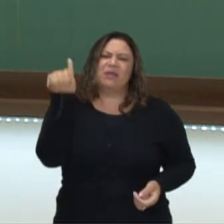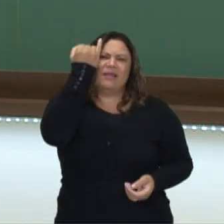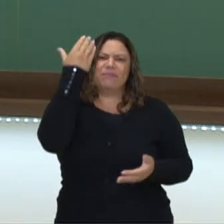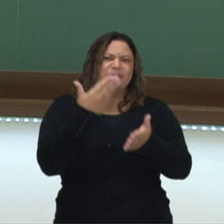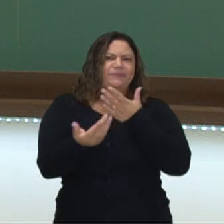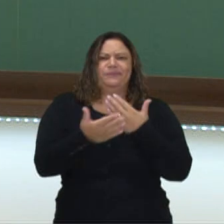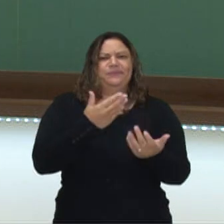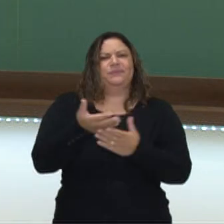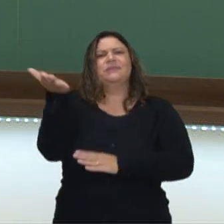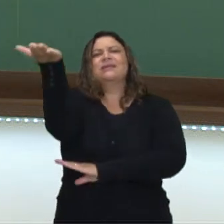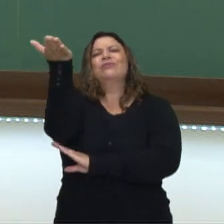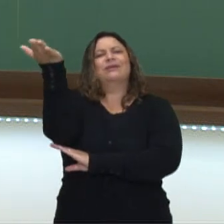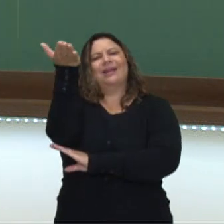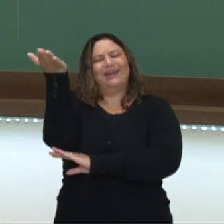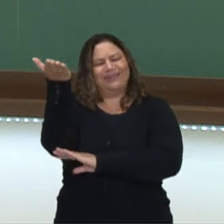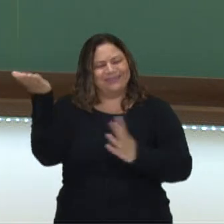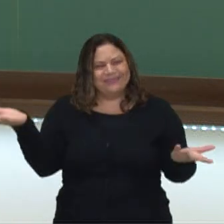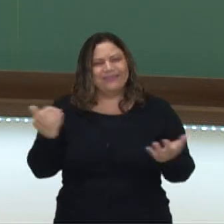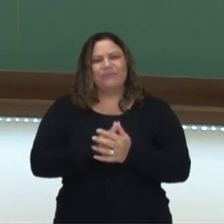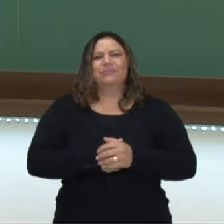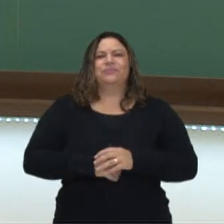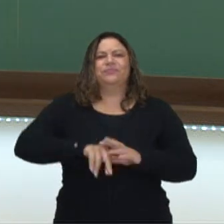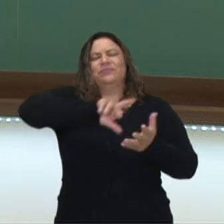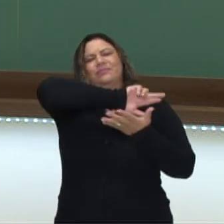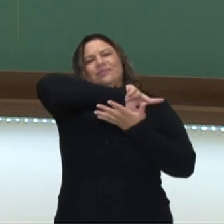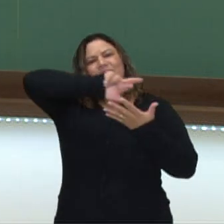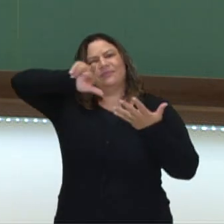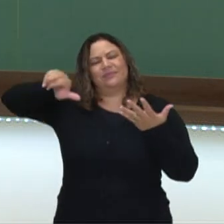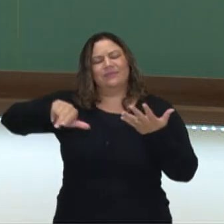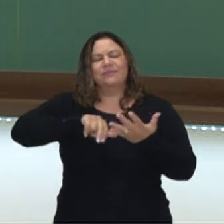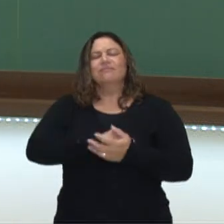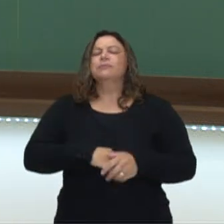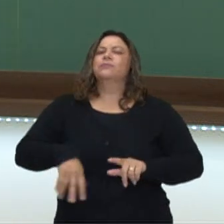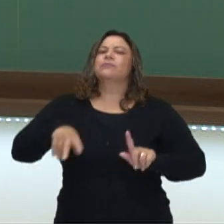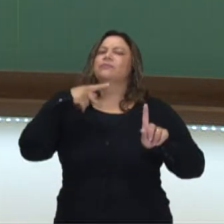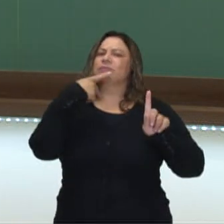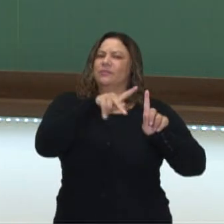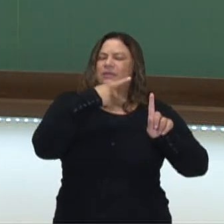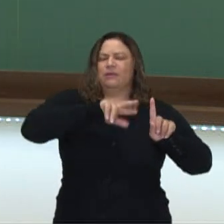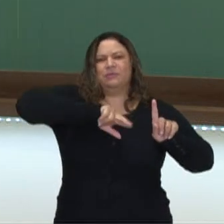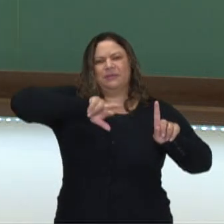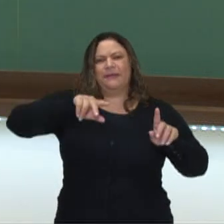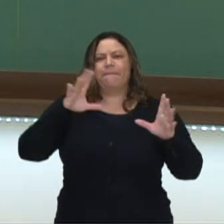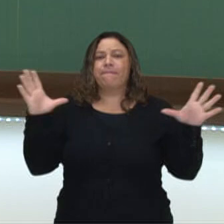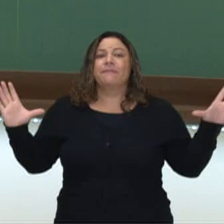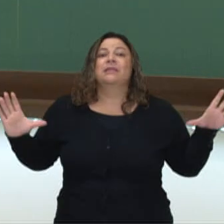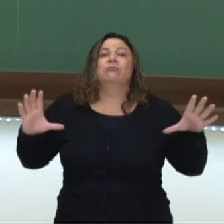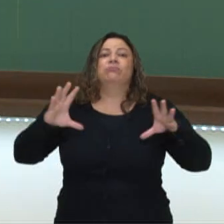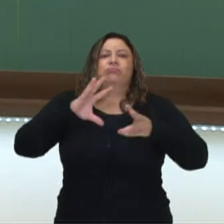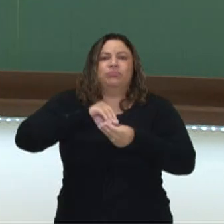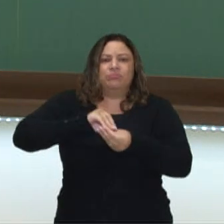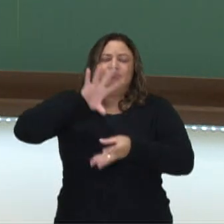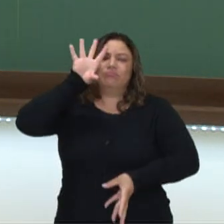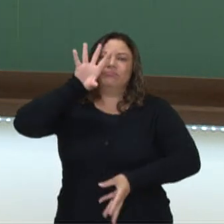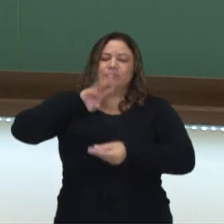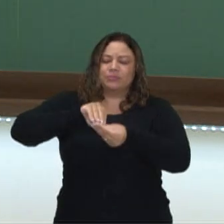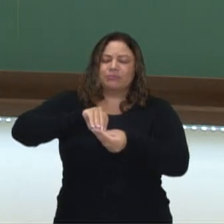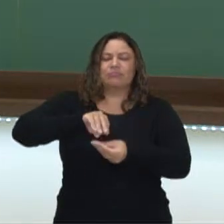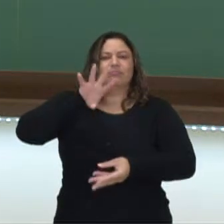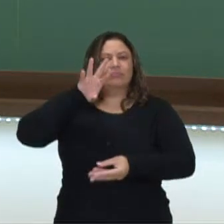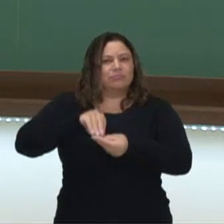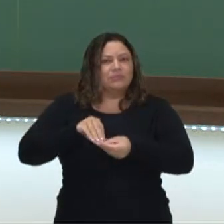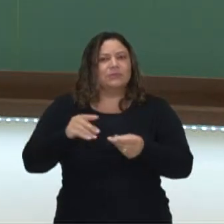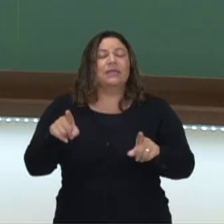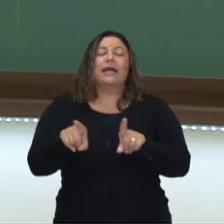o garçom, né? A constelação de personagens, por assim dizer, é bastante enxuta, simplificada. E por fim